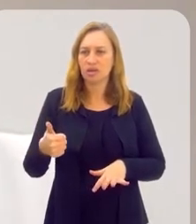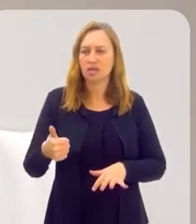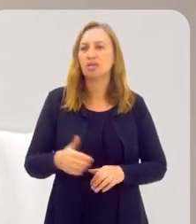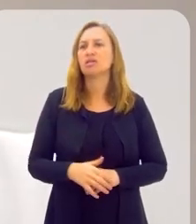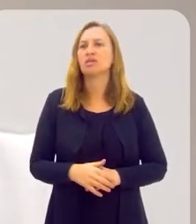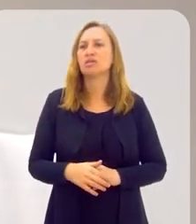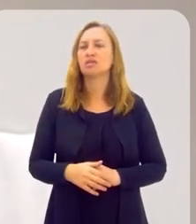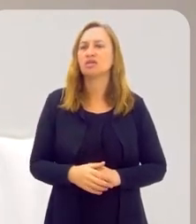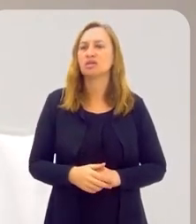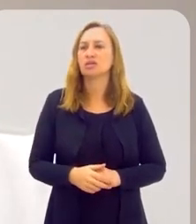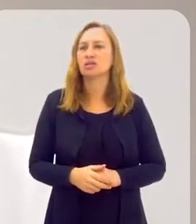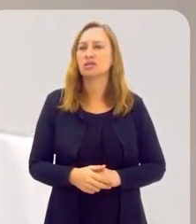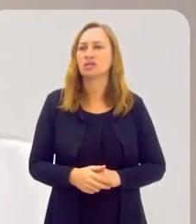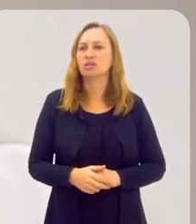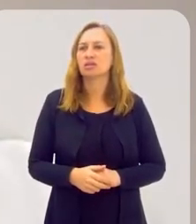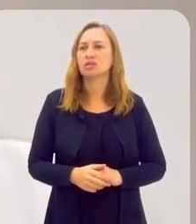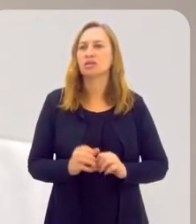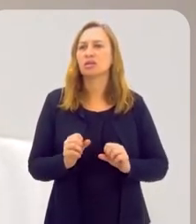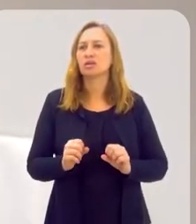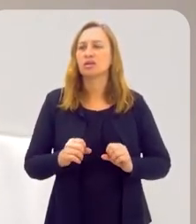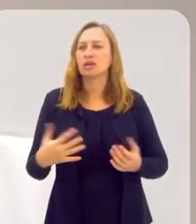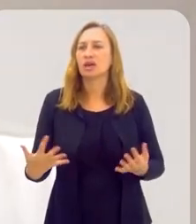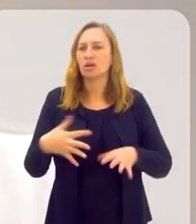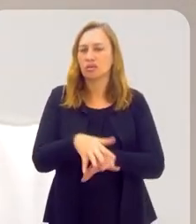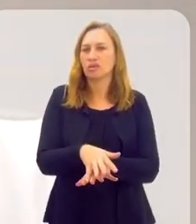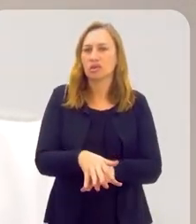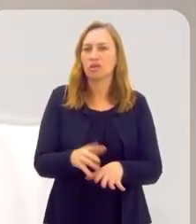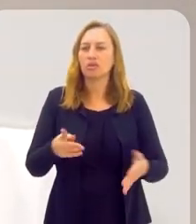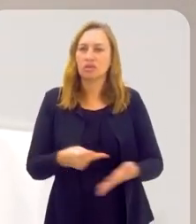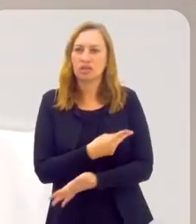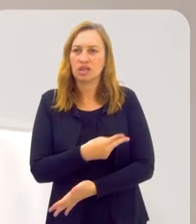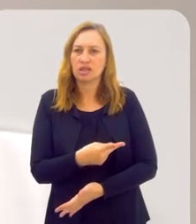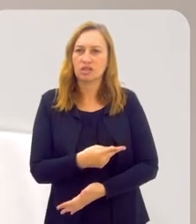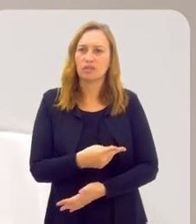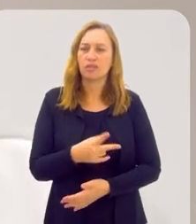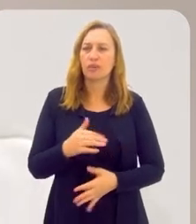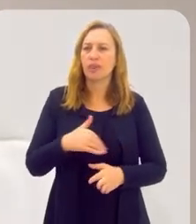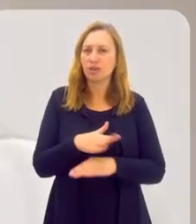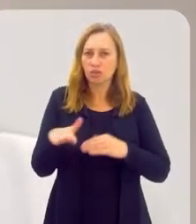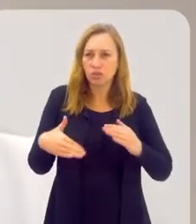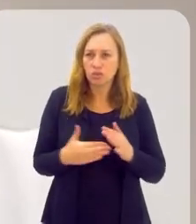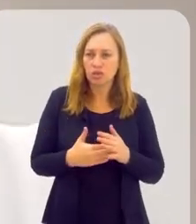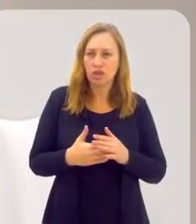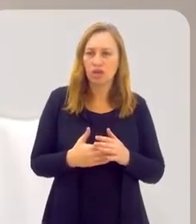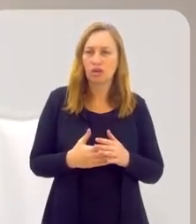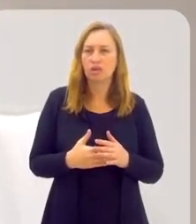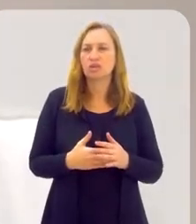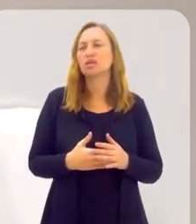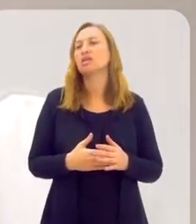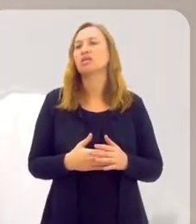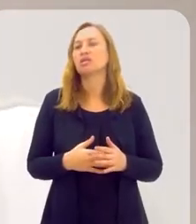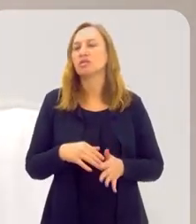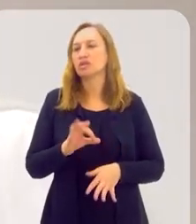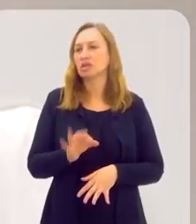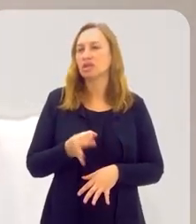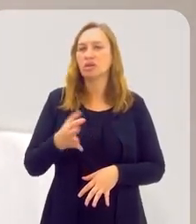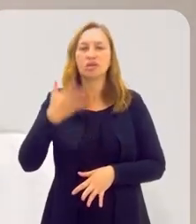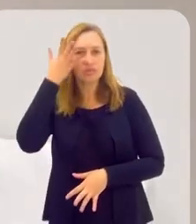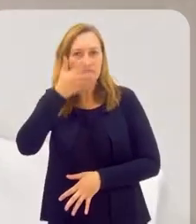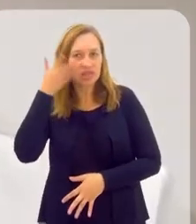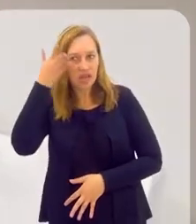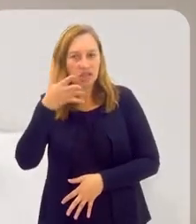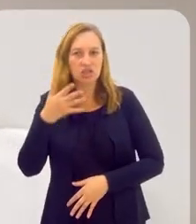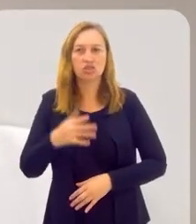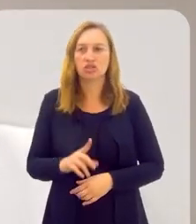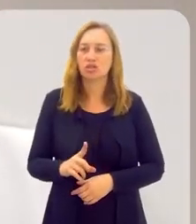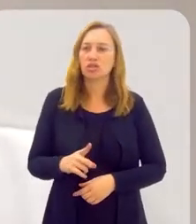beneficiar das melhores ferramentas para que depois a intervenção seja eficaz. E, portanto, é total e de uma forma coerente com esta